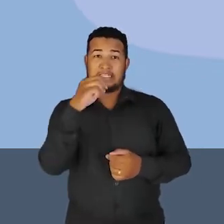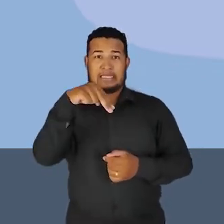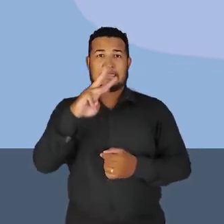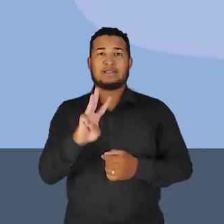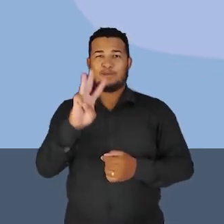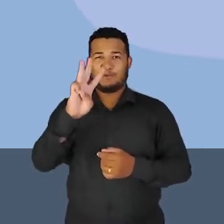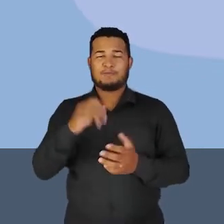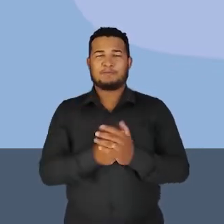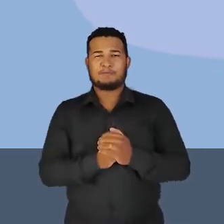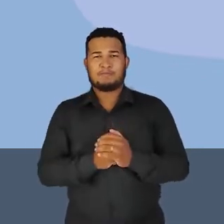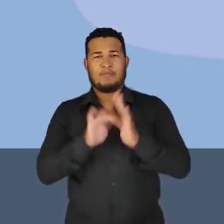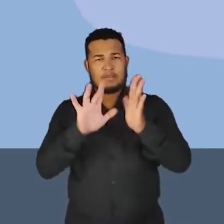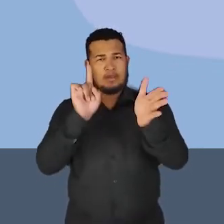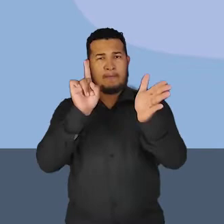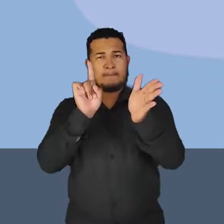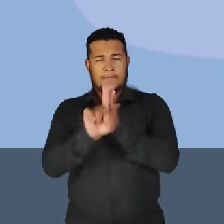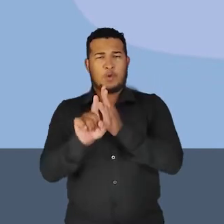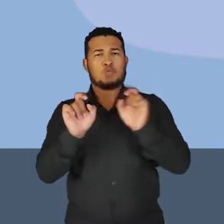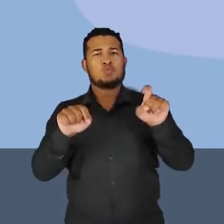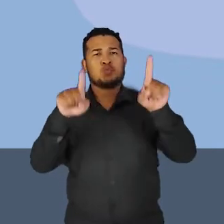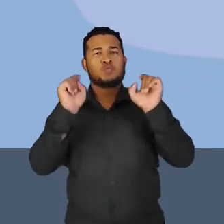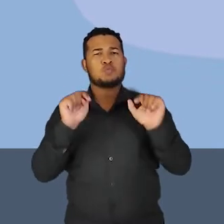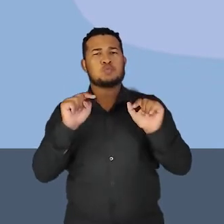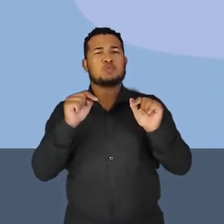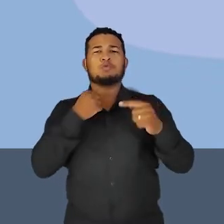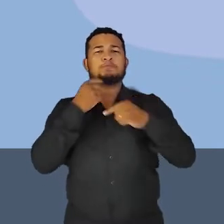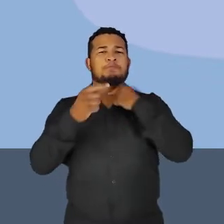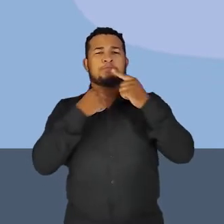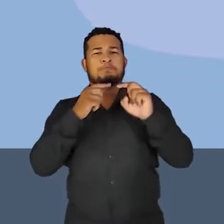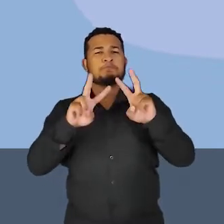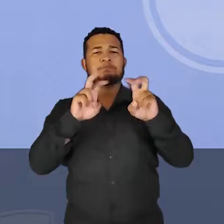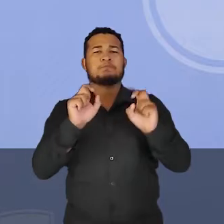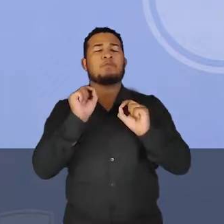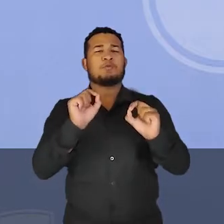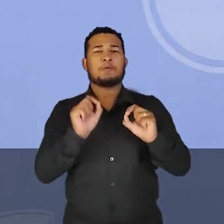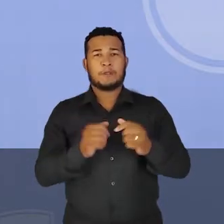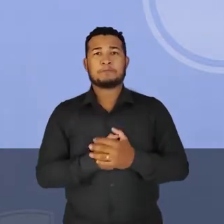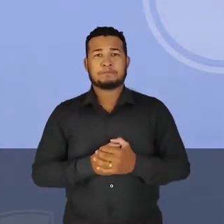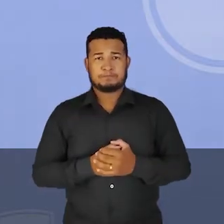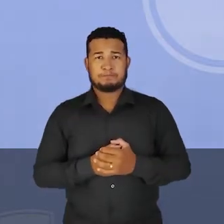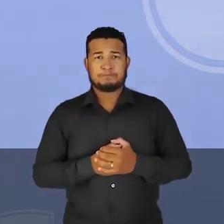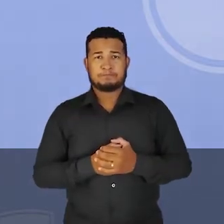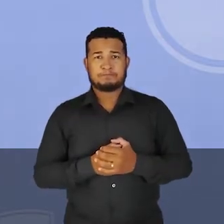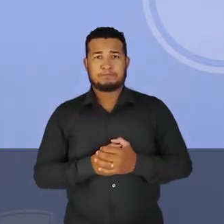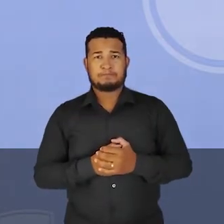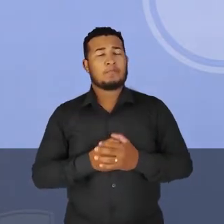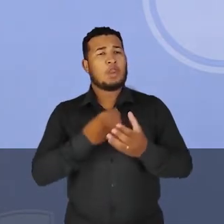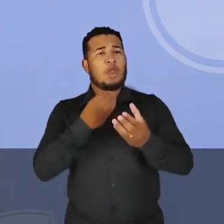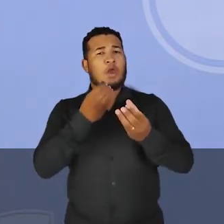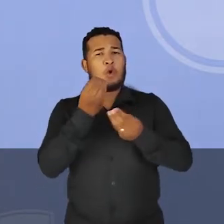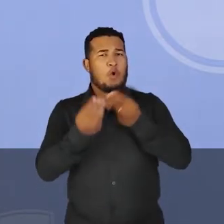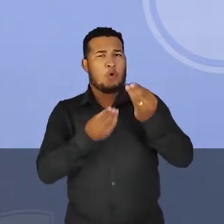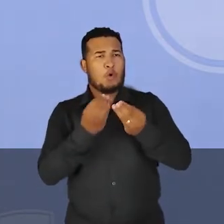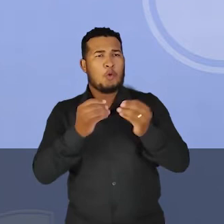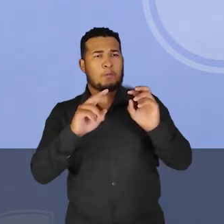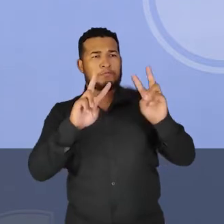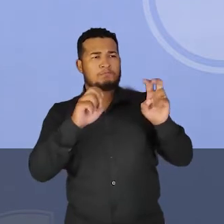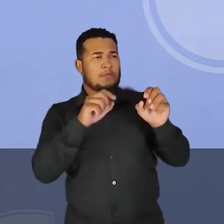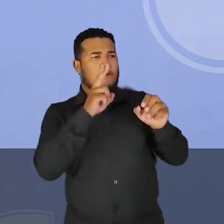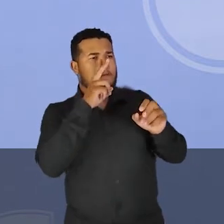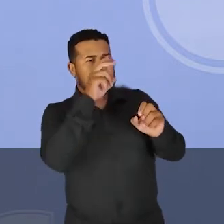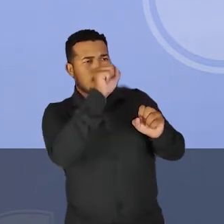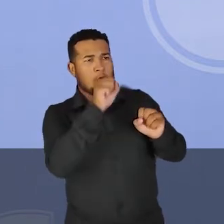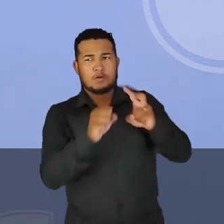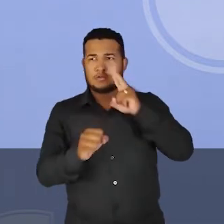newtons. A pergunta que se surge sobre este exemplo é: Com a atuação destas duas